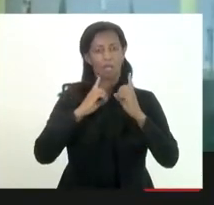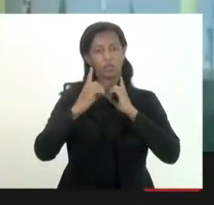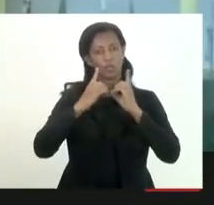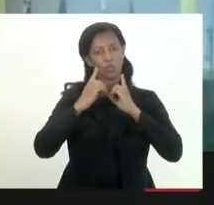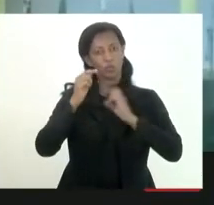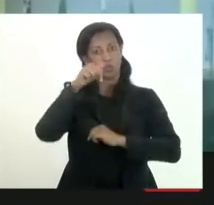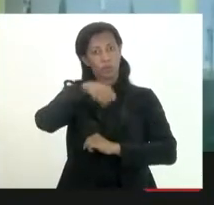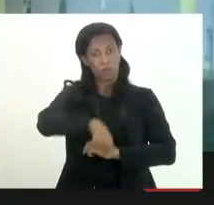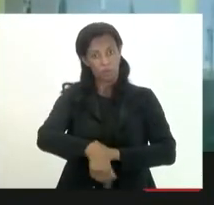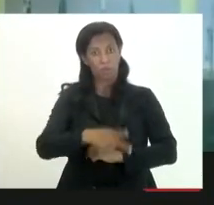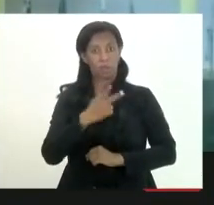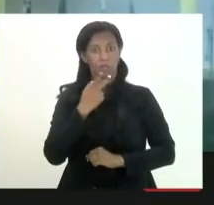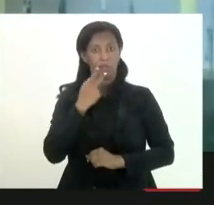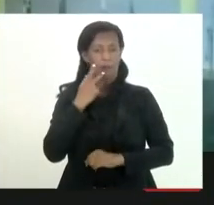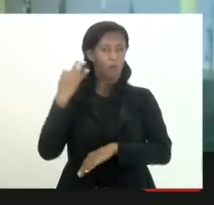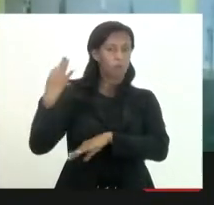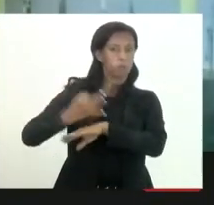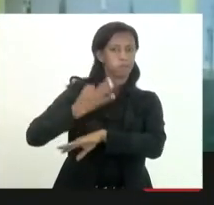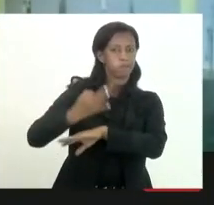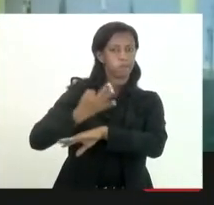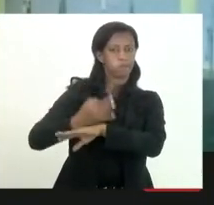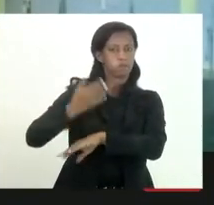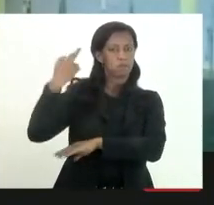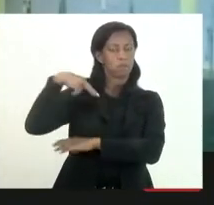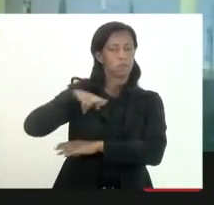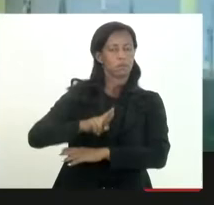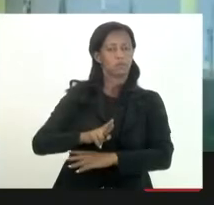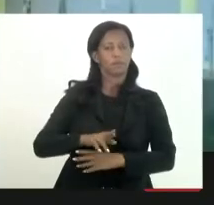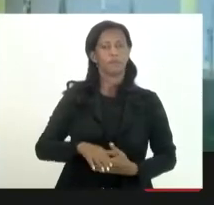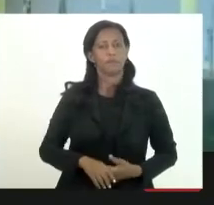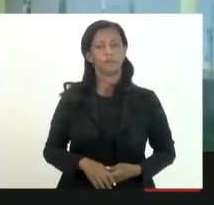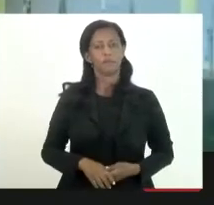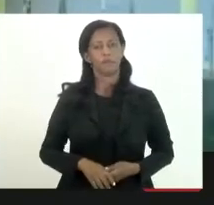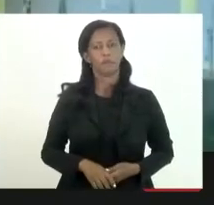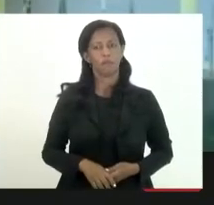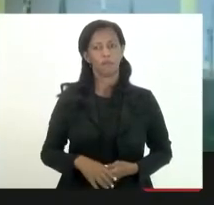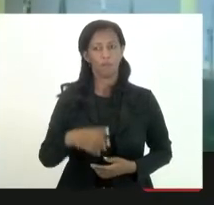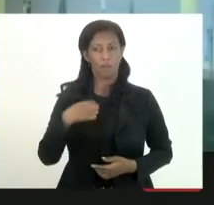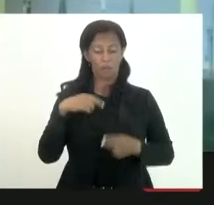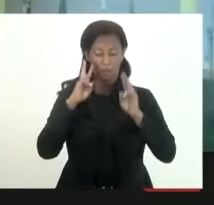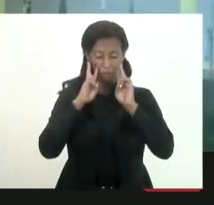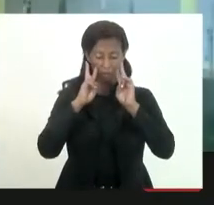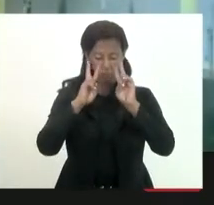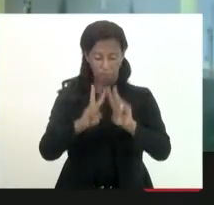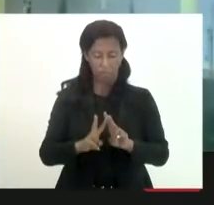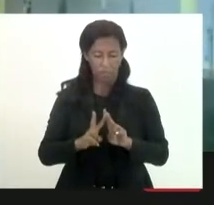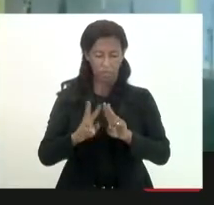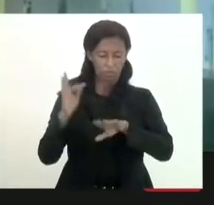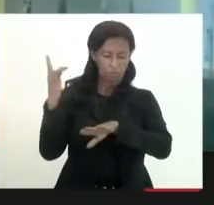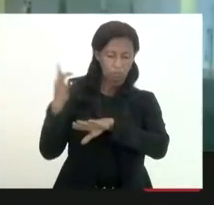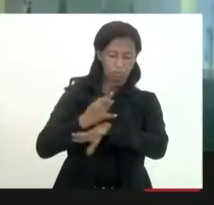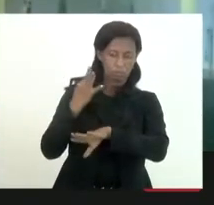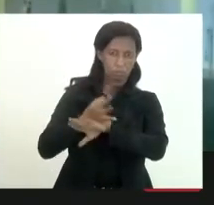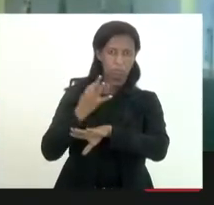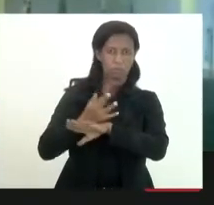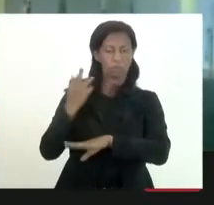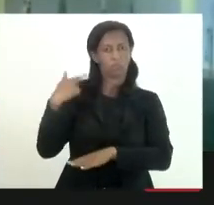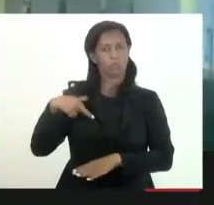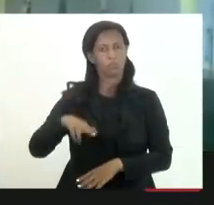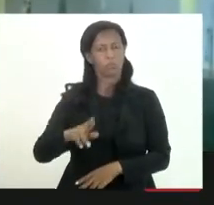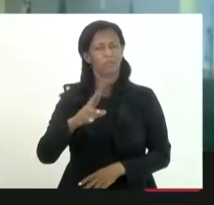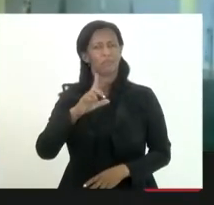versa sobre a intolerância religiosa, eu vejo que intolerância religiosa